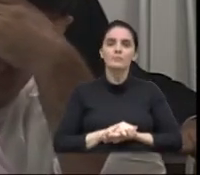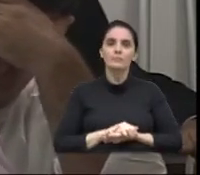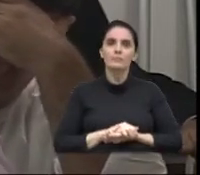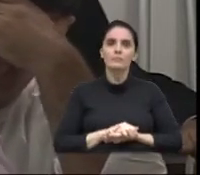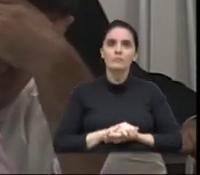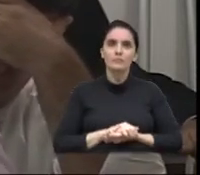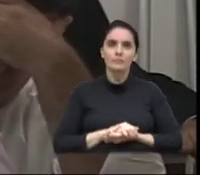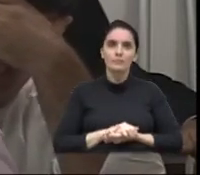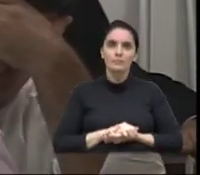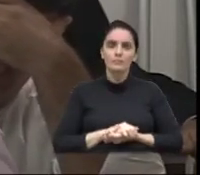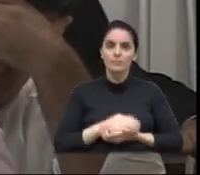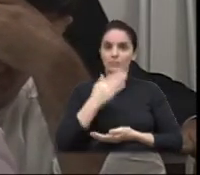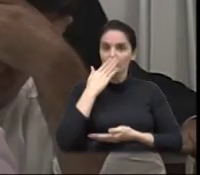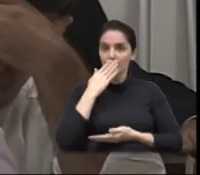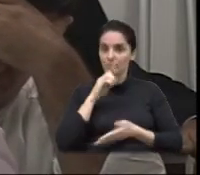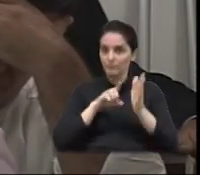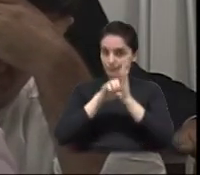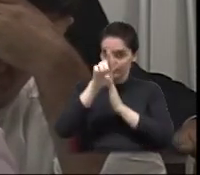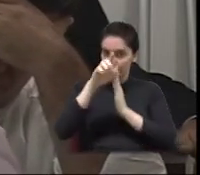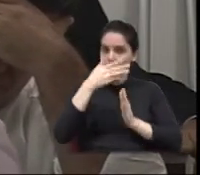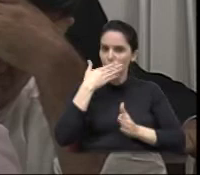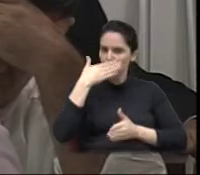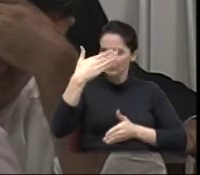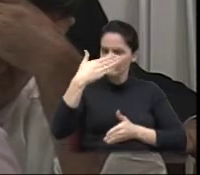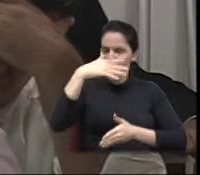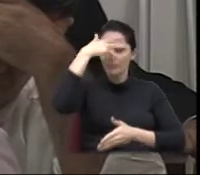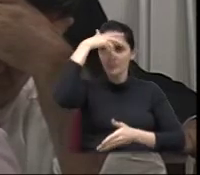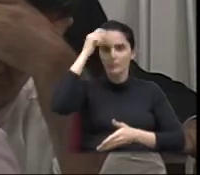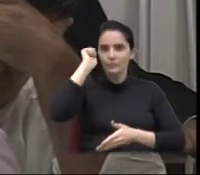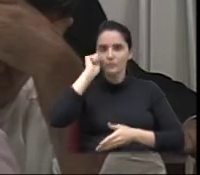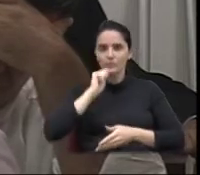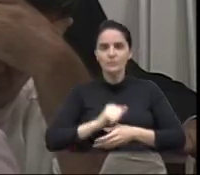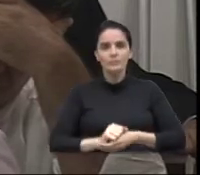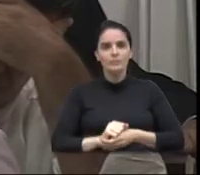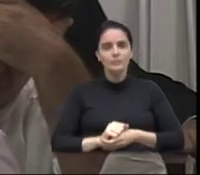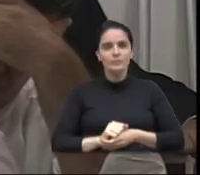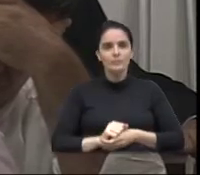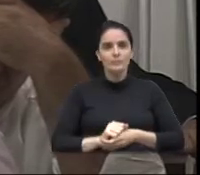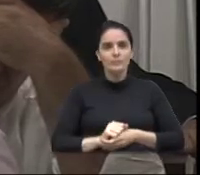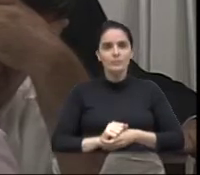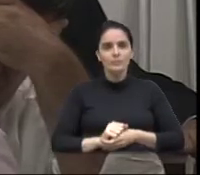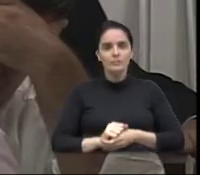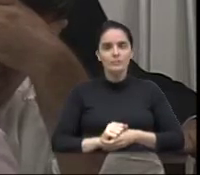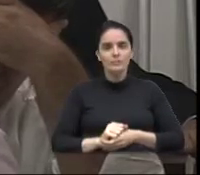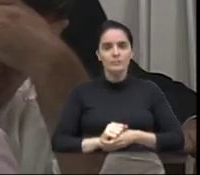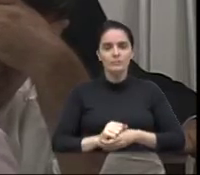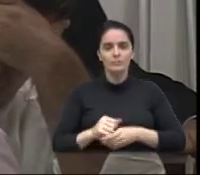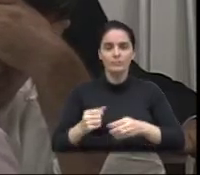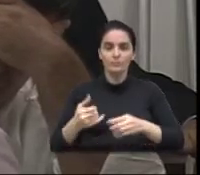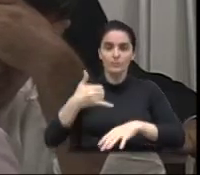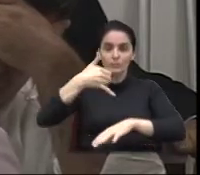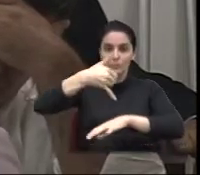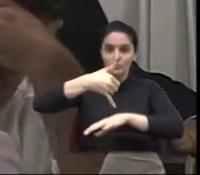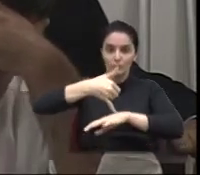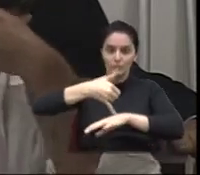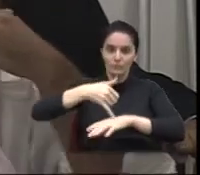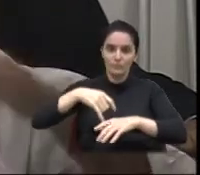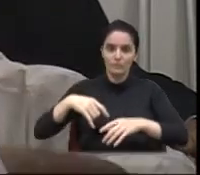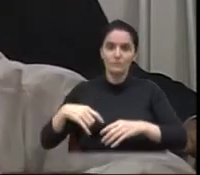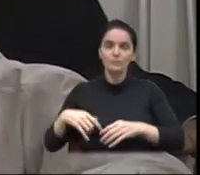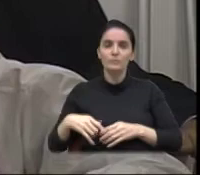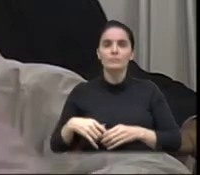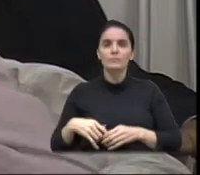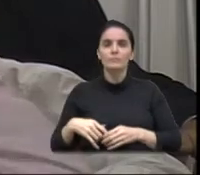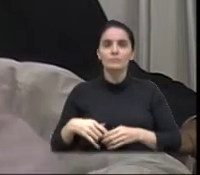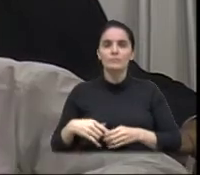estamos pedindo ao executivo para um estudo da implantação da onda verde no centro da cidade. Infelizmente, você vai numa